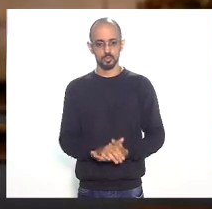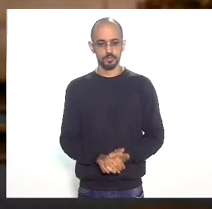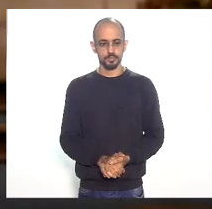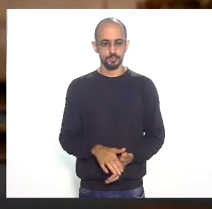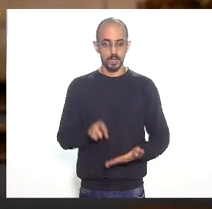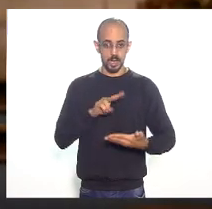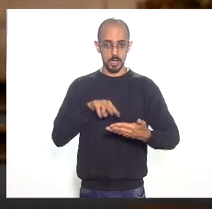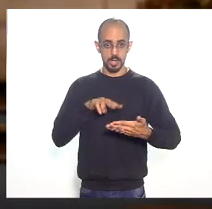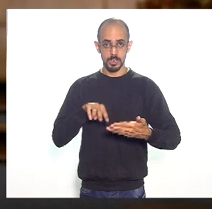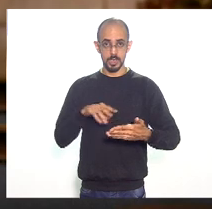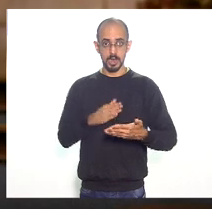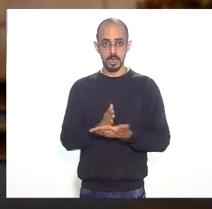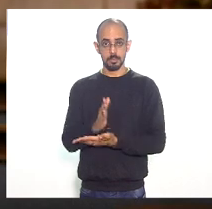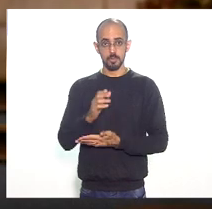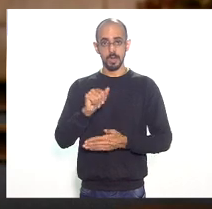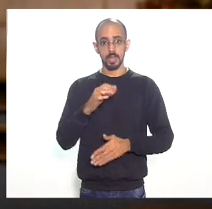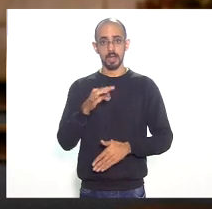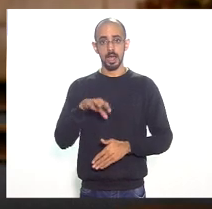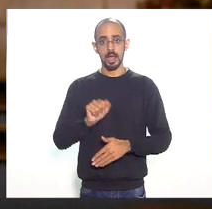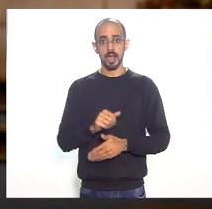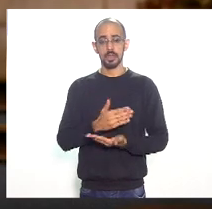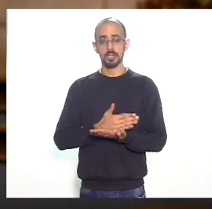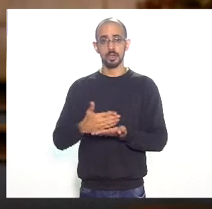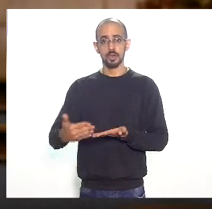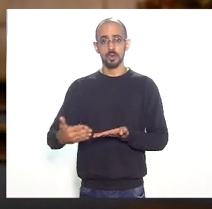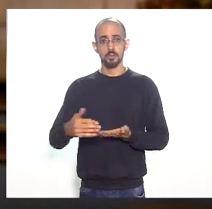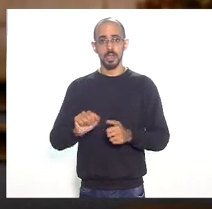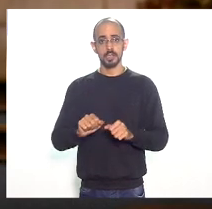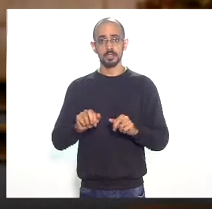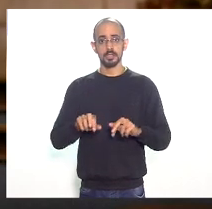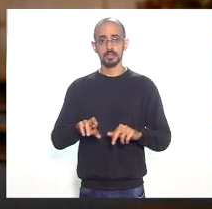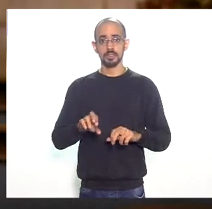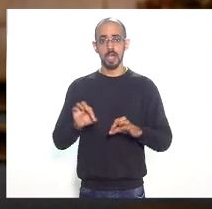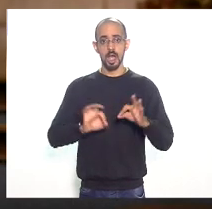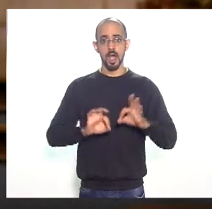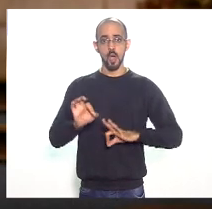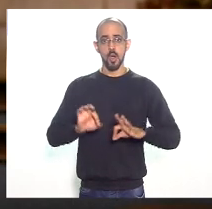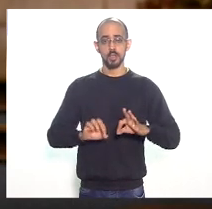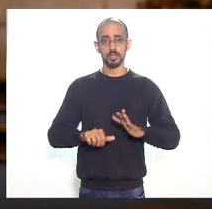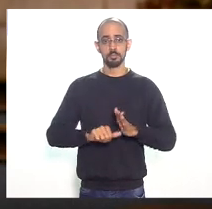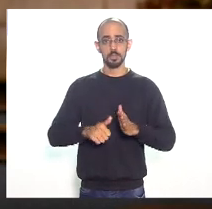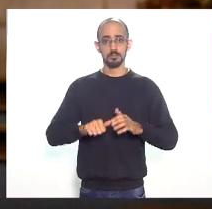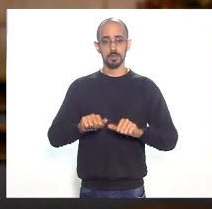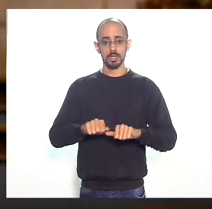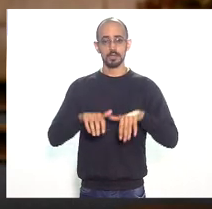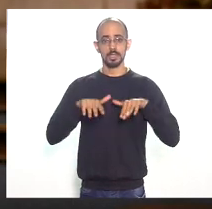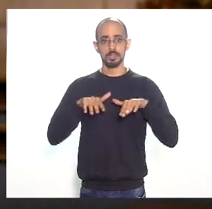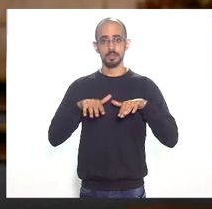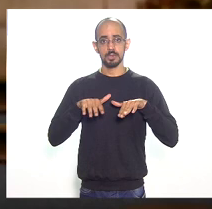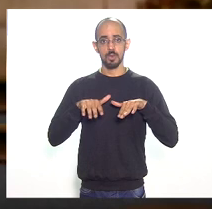Lida e aprovada a ata, passa-se a ordem da primeira sessão extraordinária. Então,